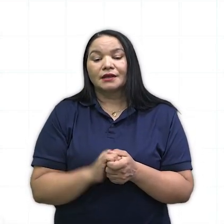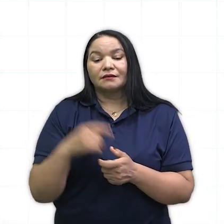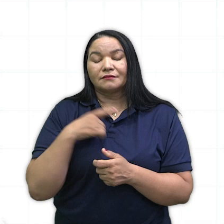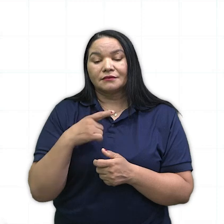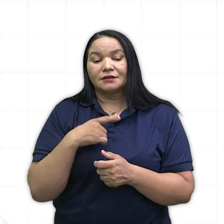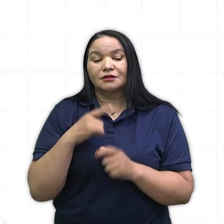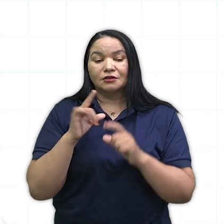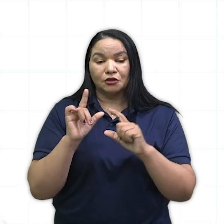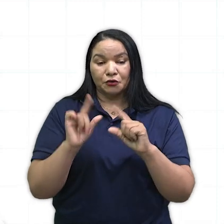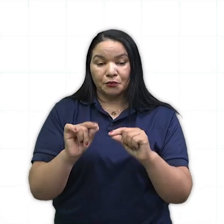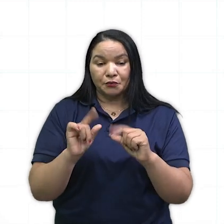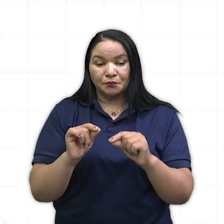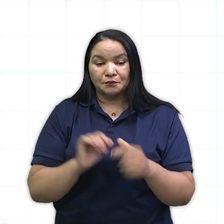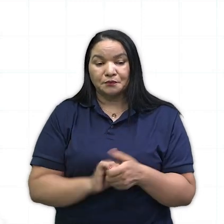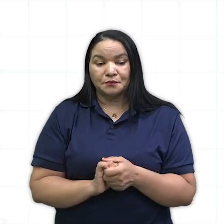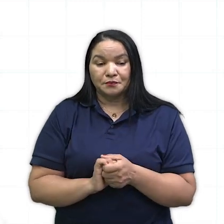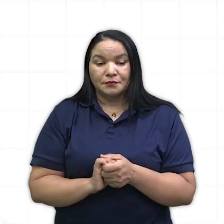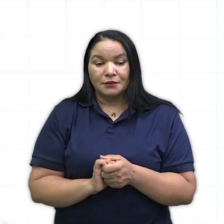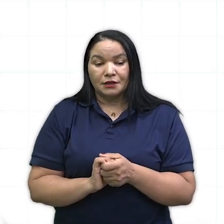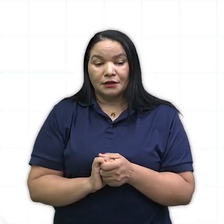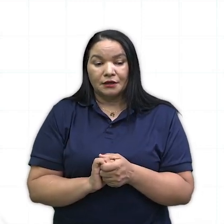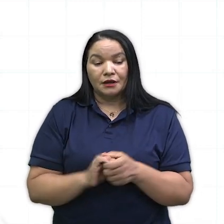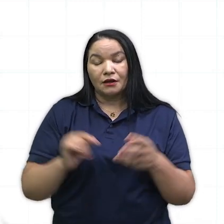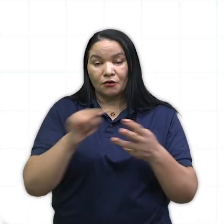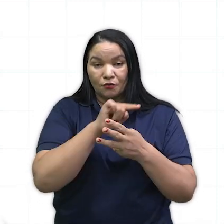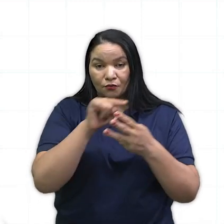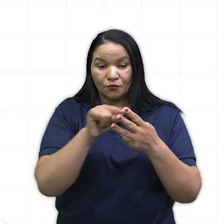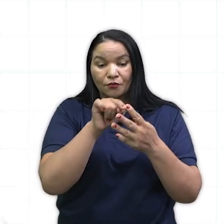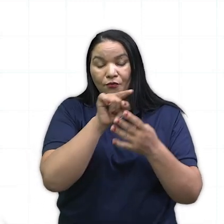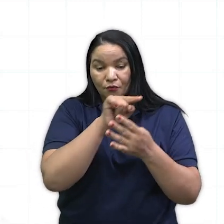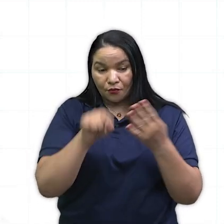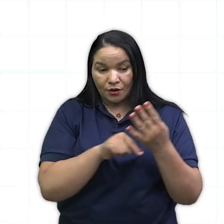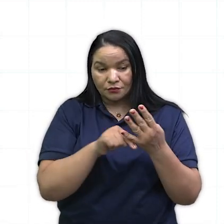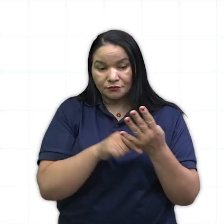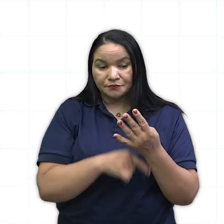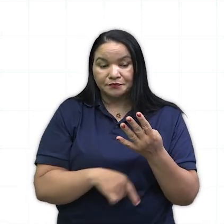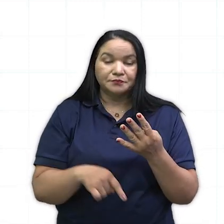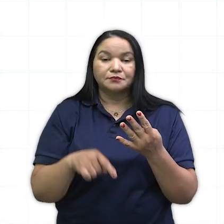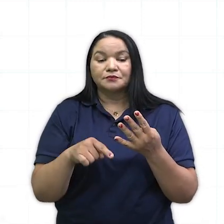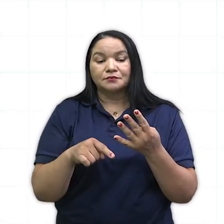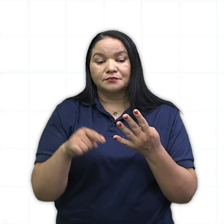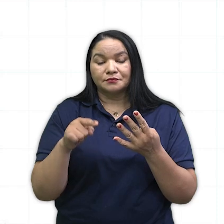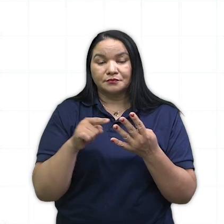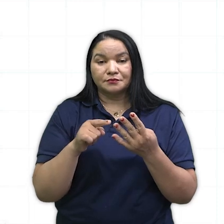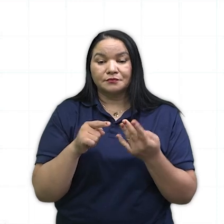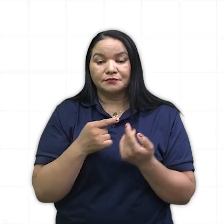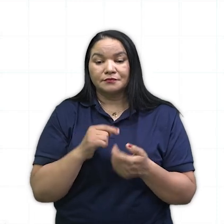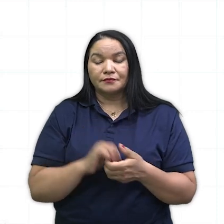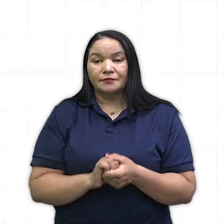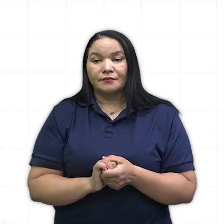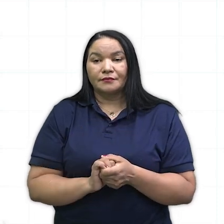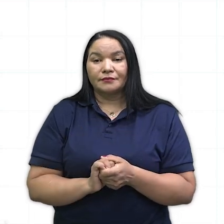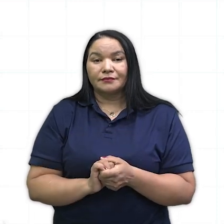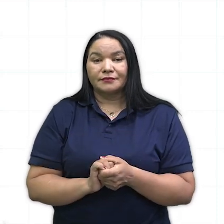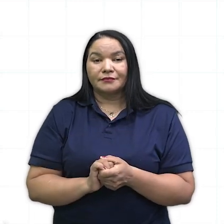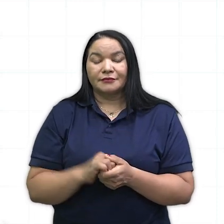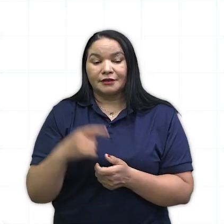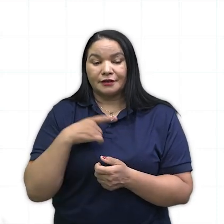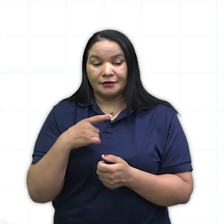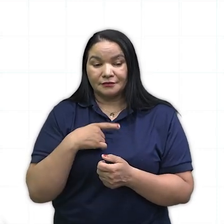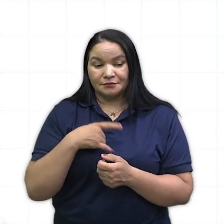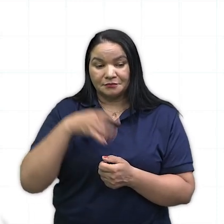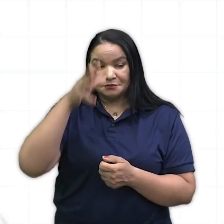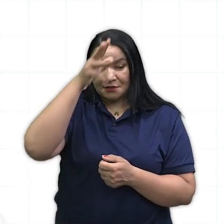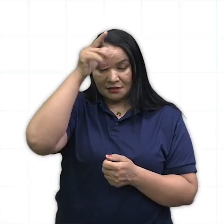intermediária, que são 4, tá? Nós temos a região geográfica intermediária de